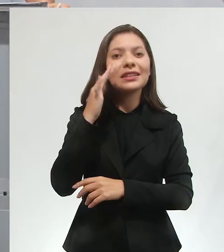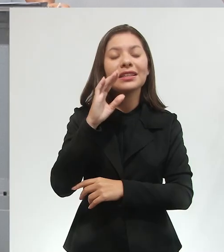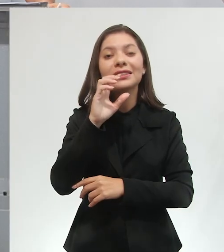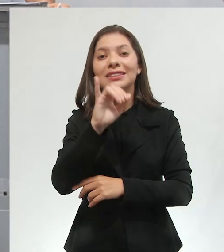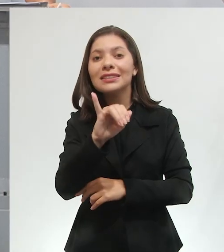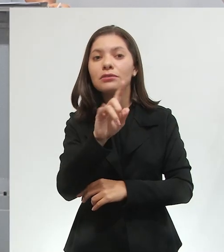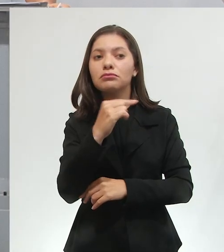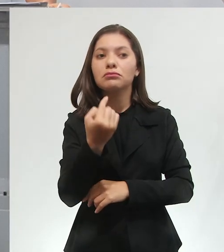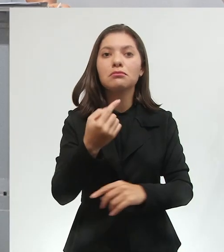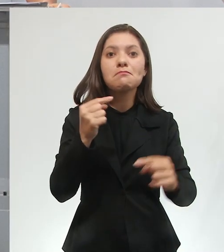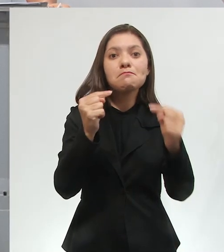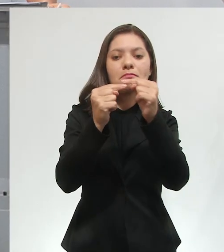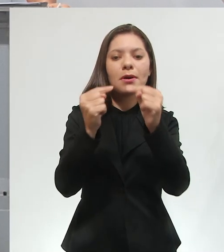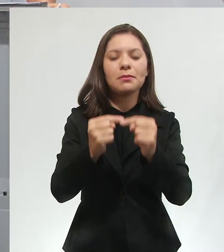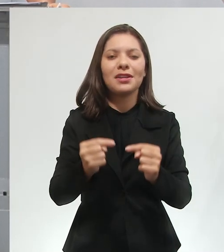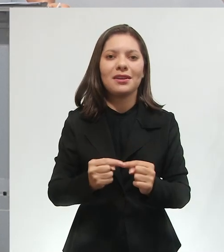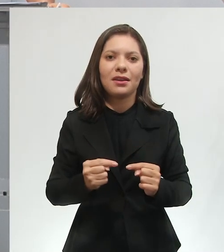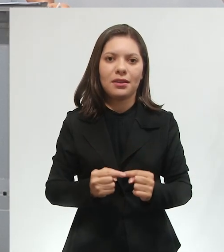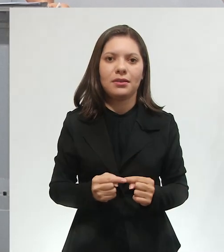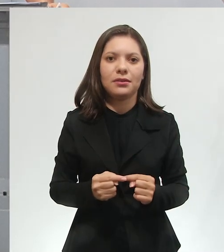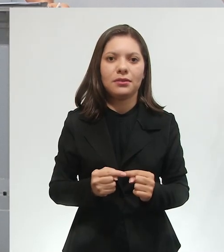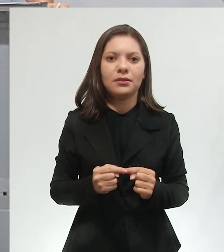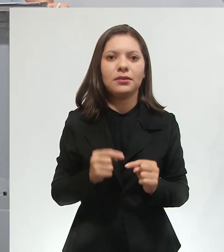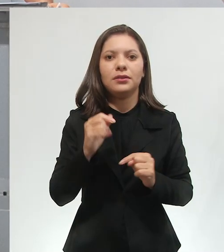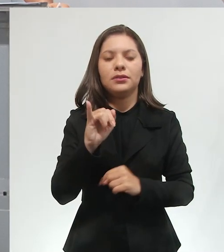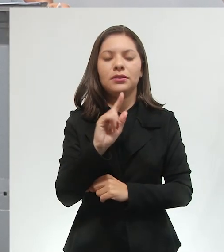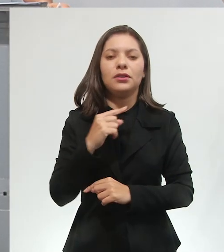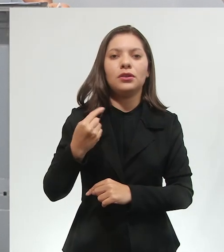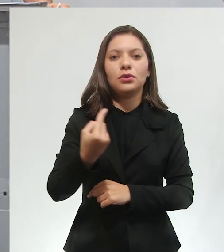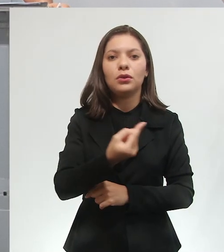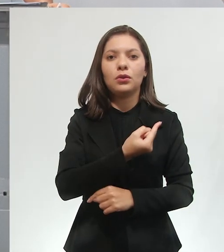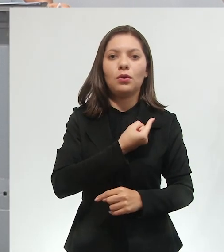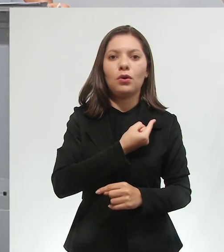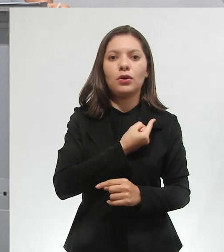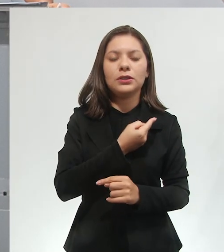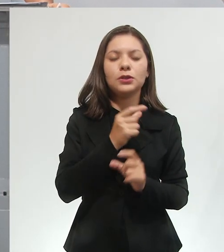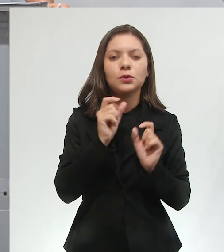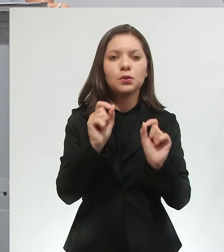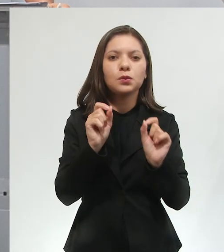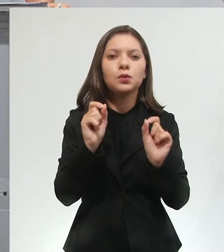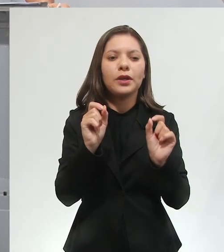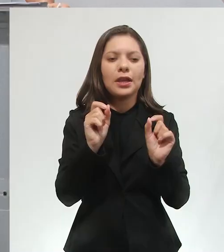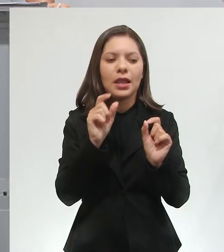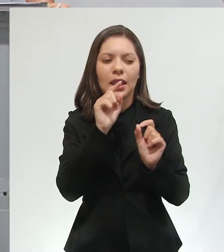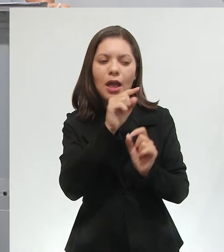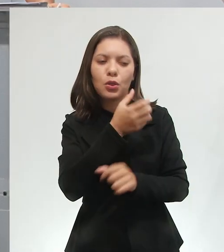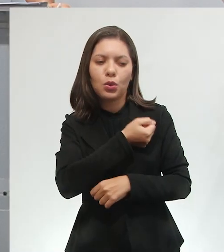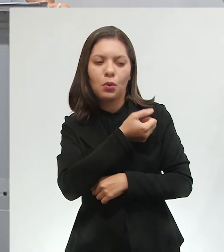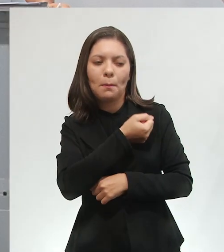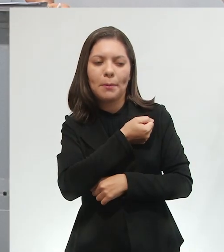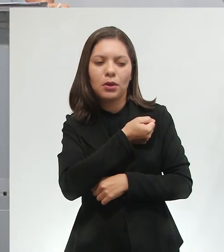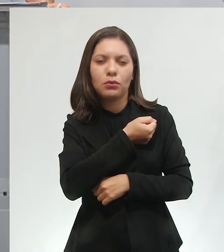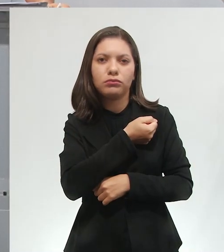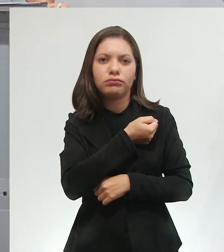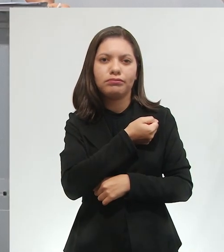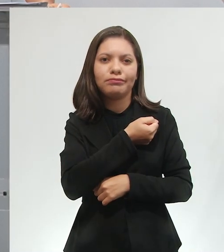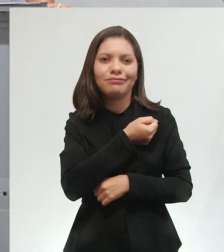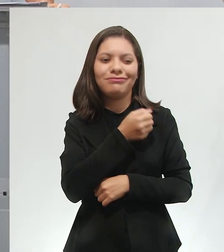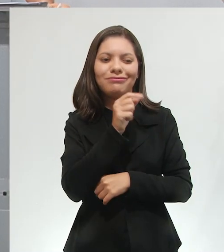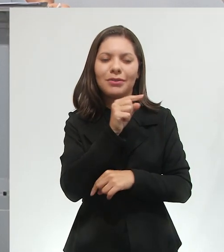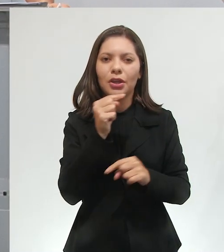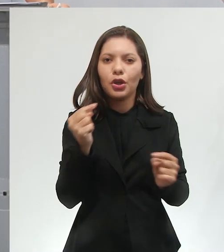aplicado. Quando nós conseguirmos fazer uma relação entre esse algarismo, esse